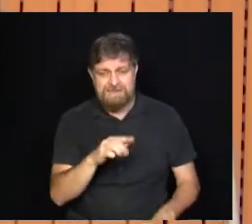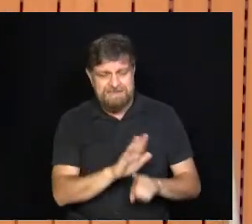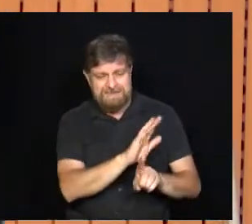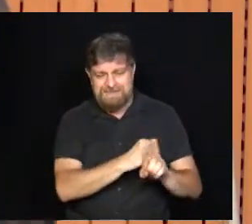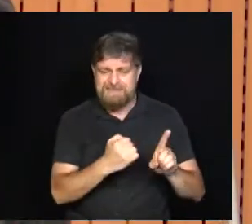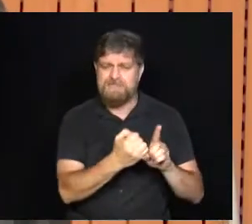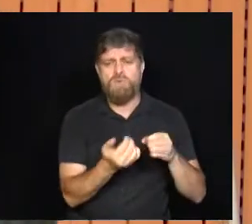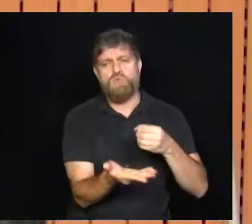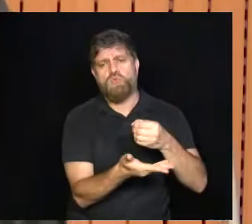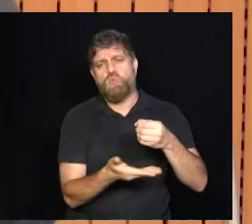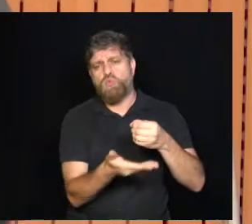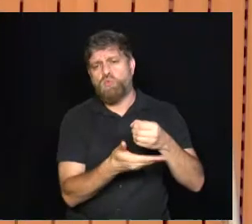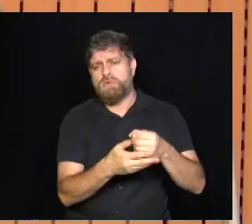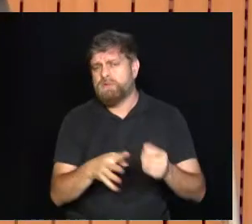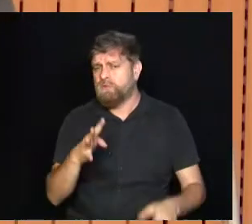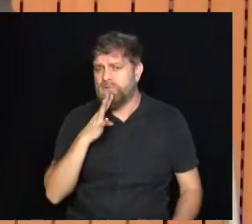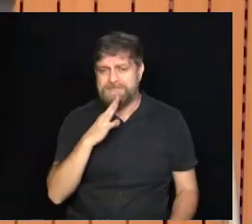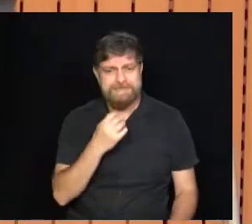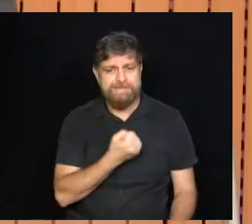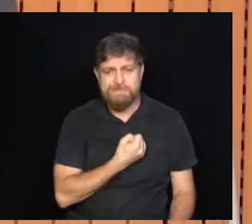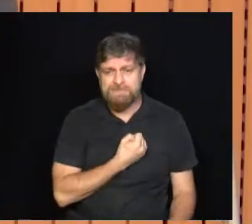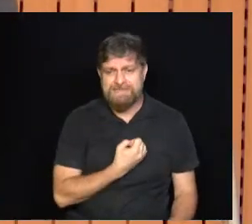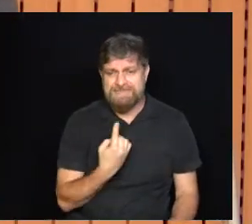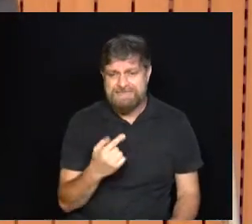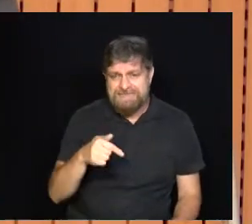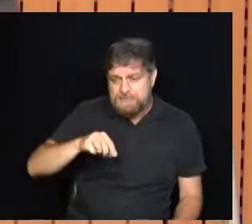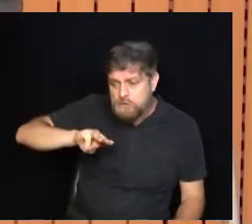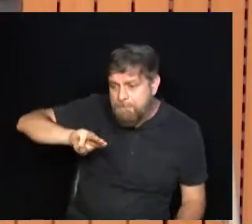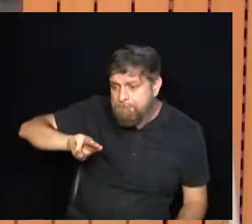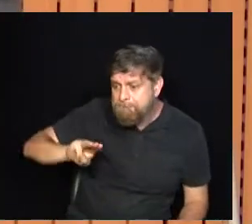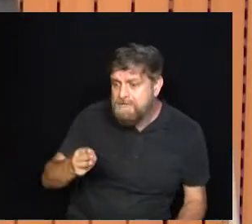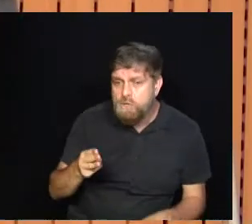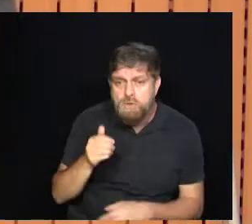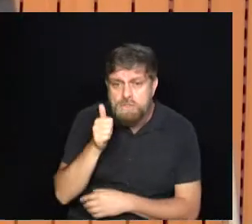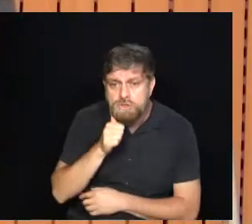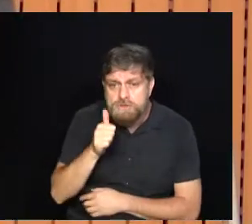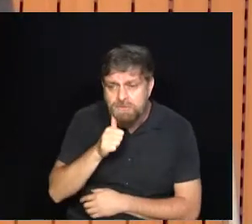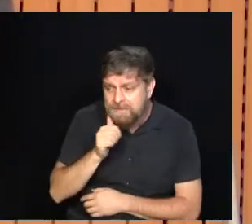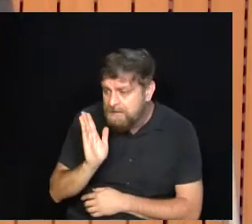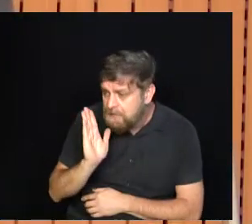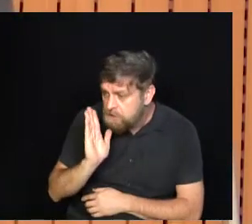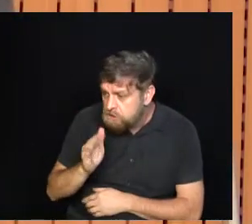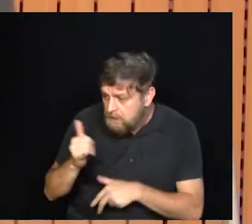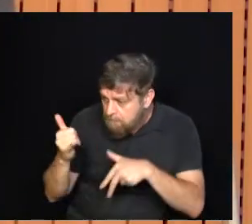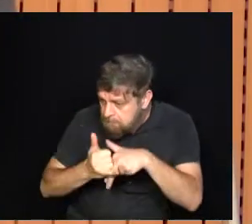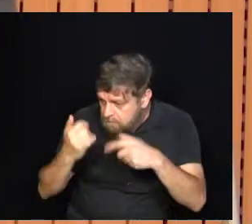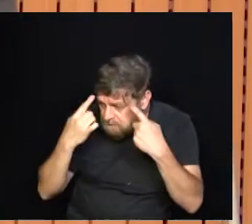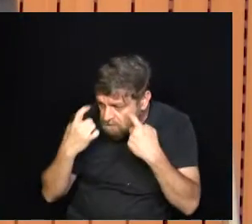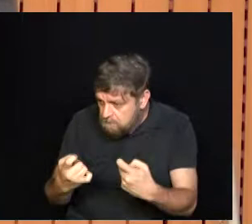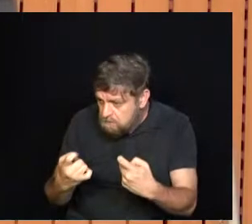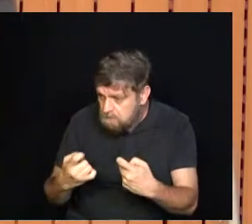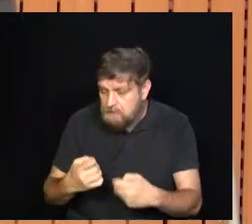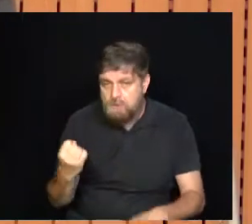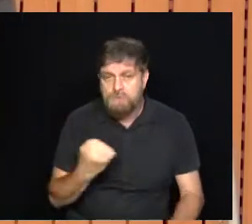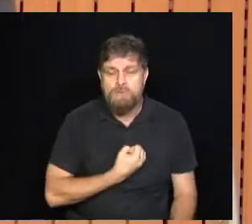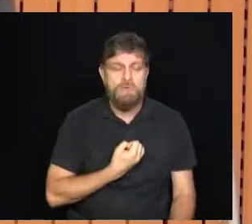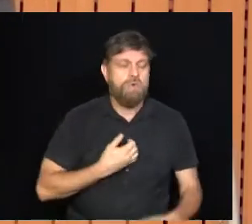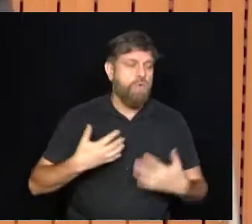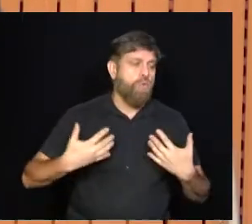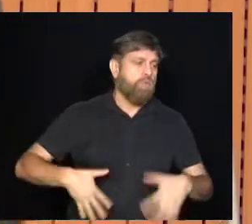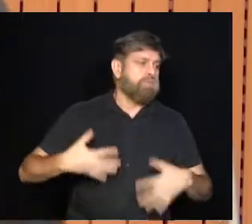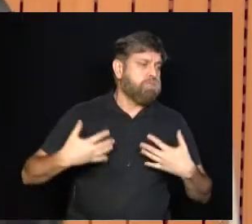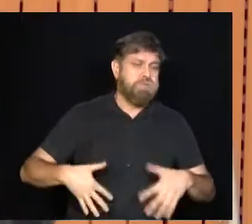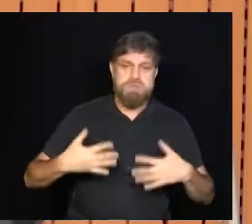essencial. Eu não conhecia esse número também, 17 milhões de mulheres, é um número assim que impressiona e